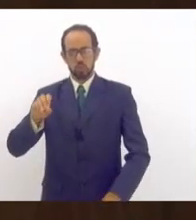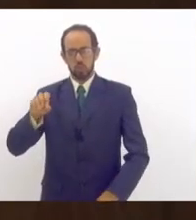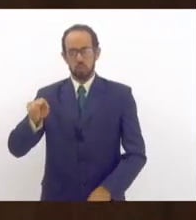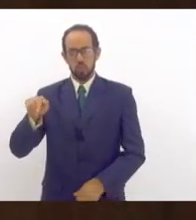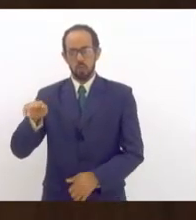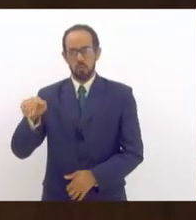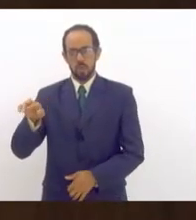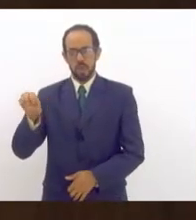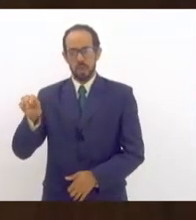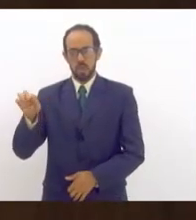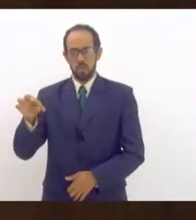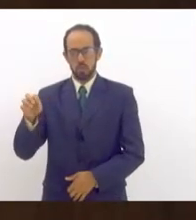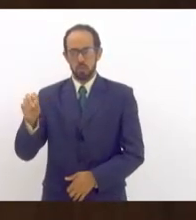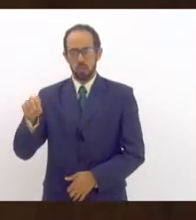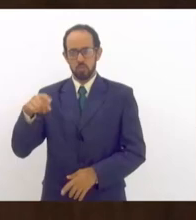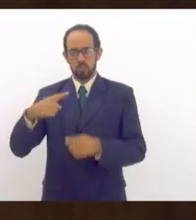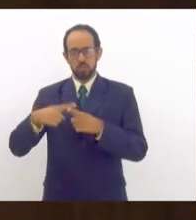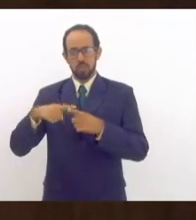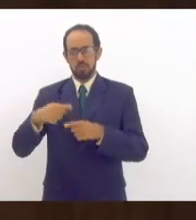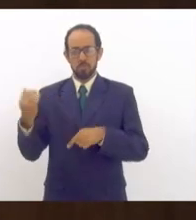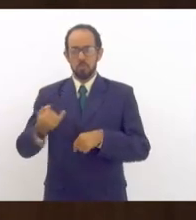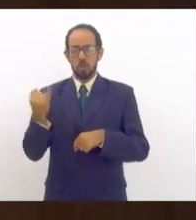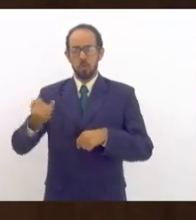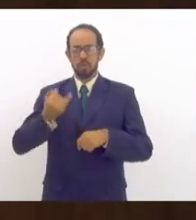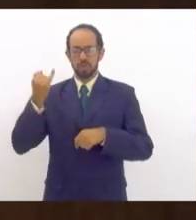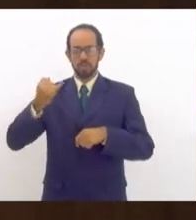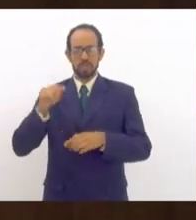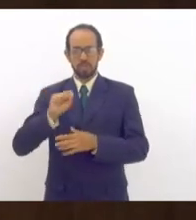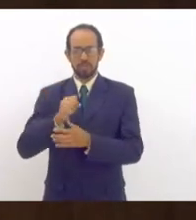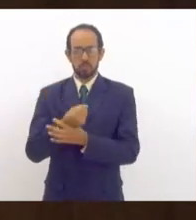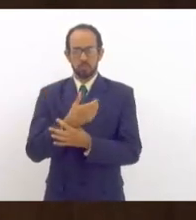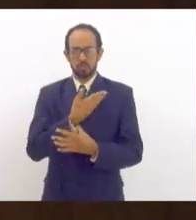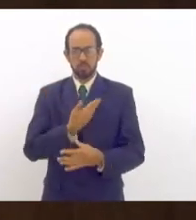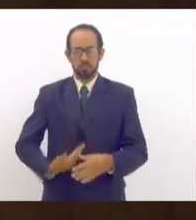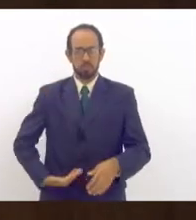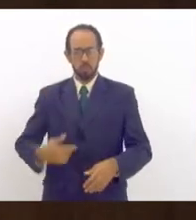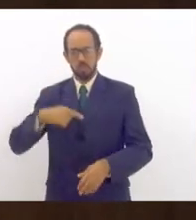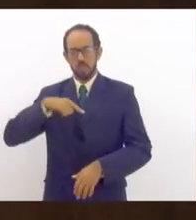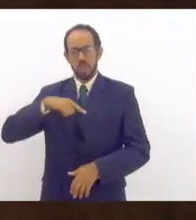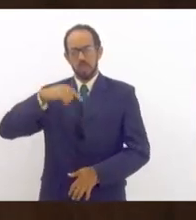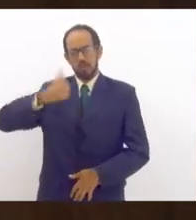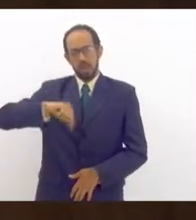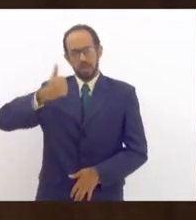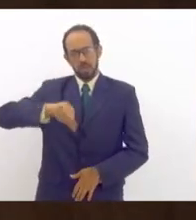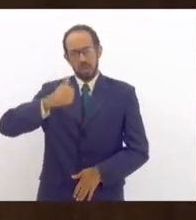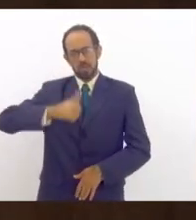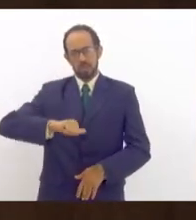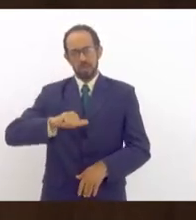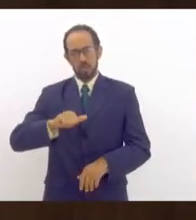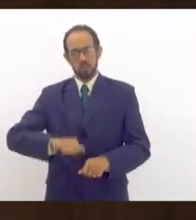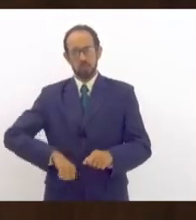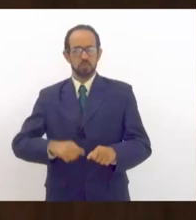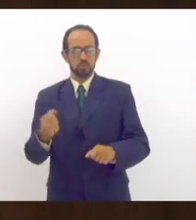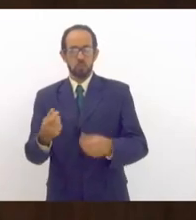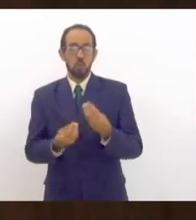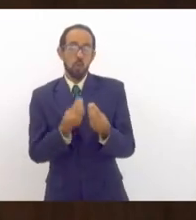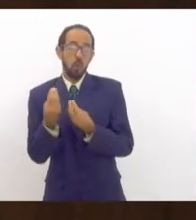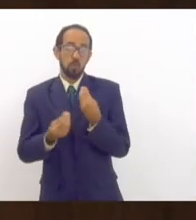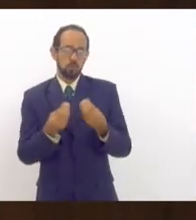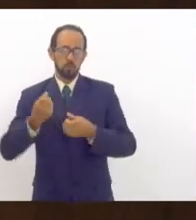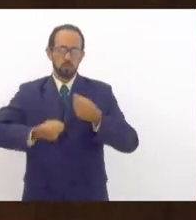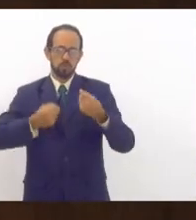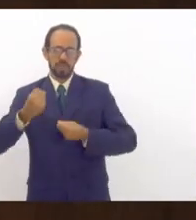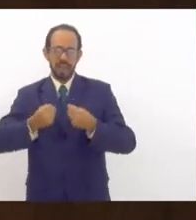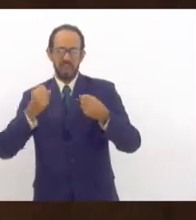a comissão de segurança pública tem a verdadeiramente uma análise do Estado das viaturas